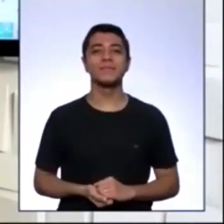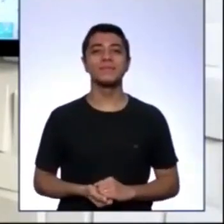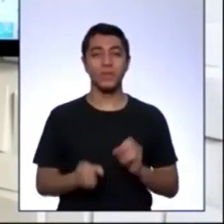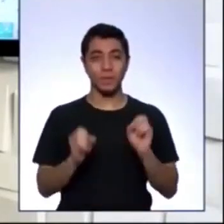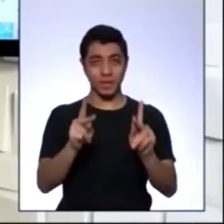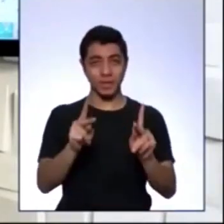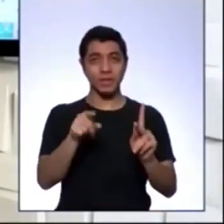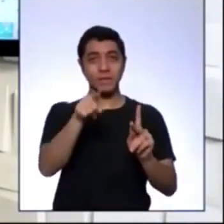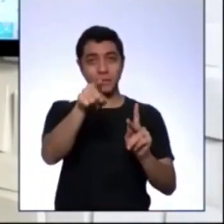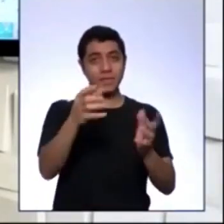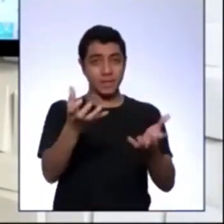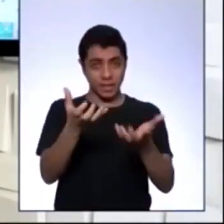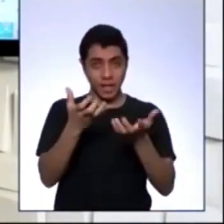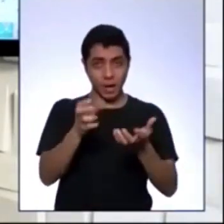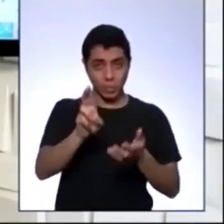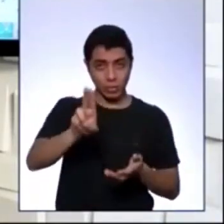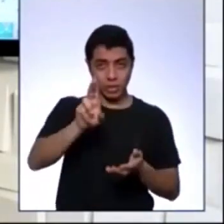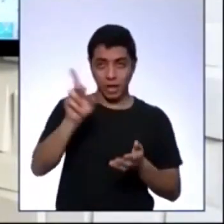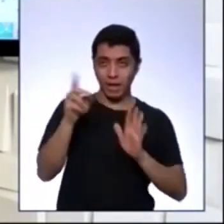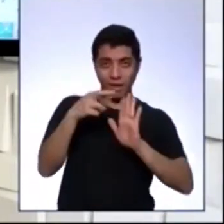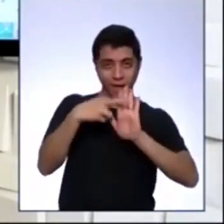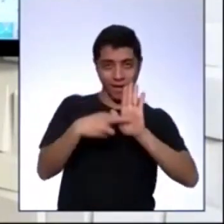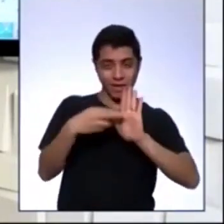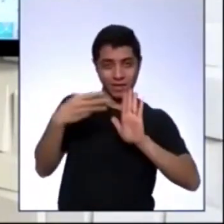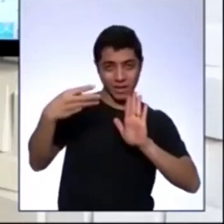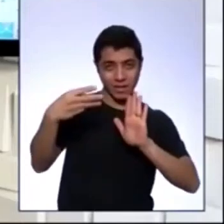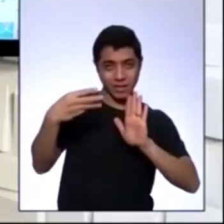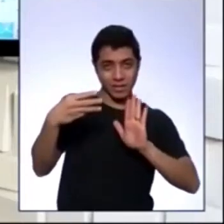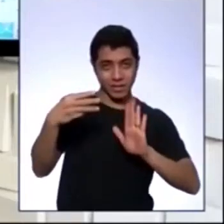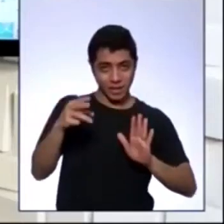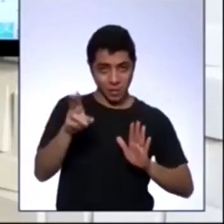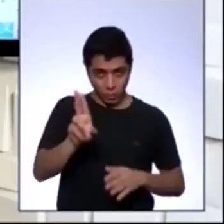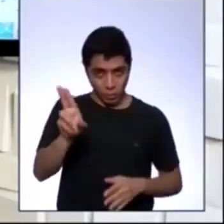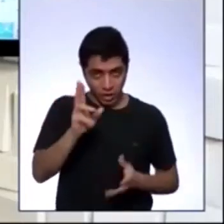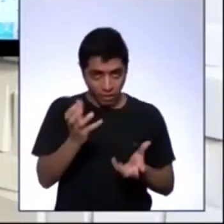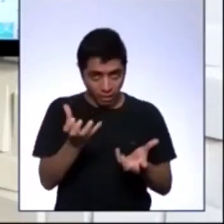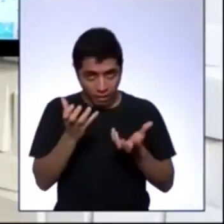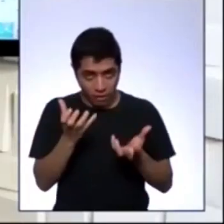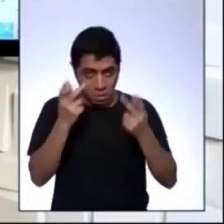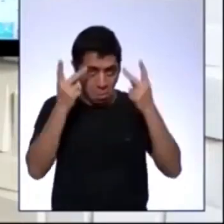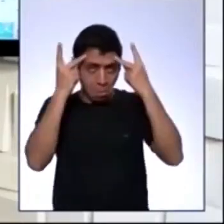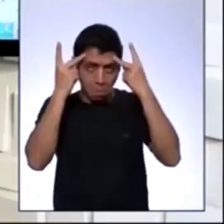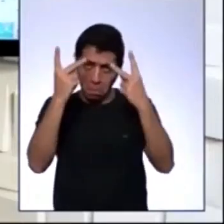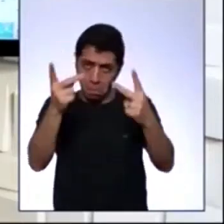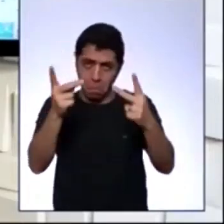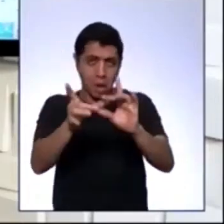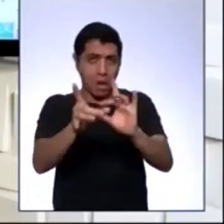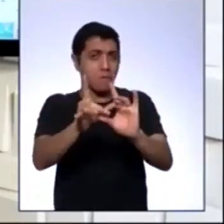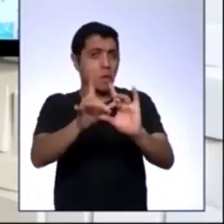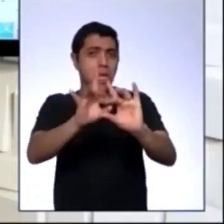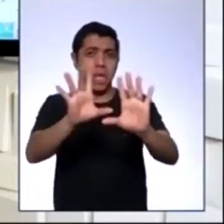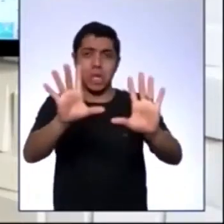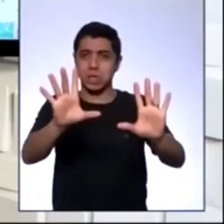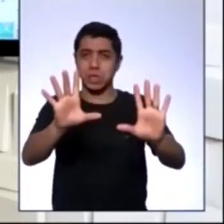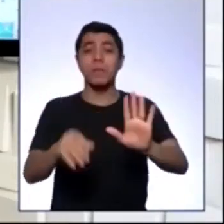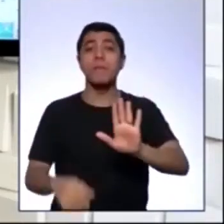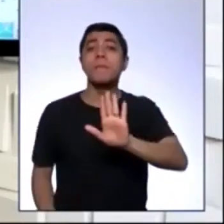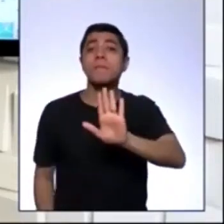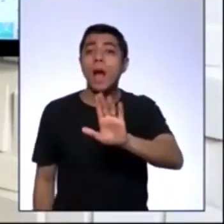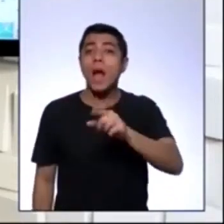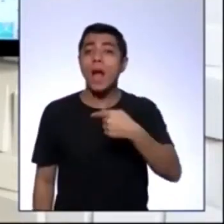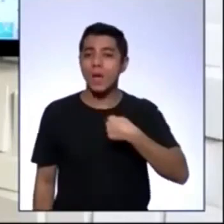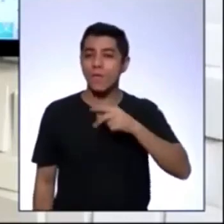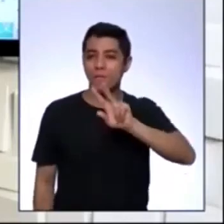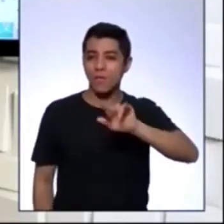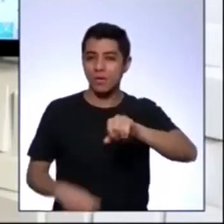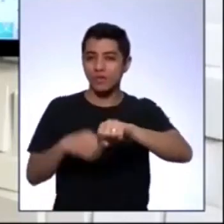fica à vontade fica à vontade mas eu vou te induzir a pensar à tarde pelo todo